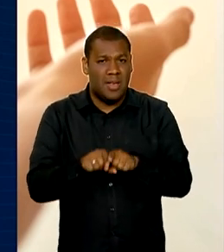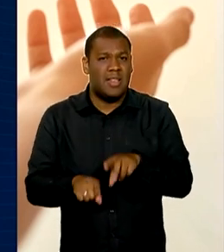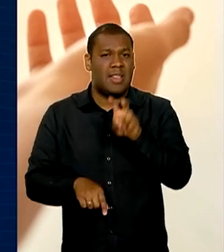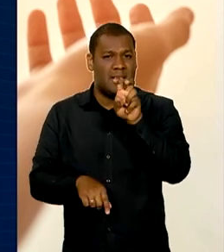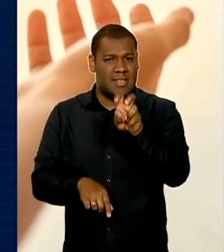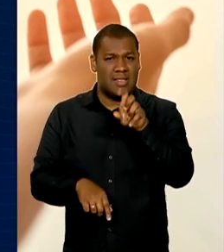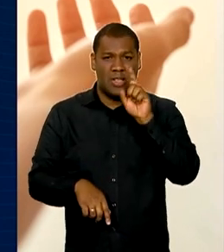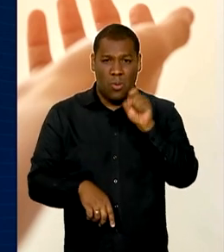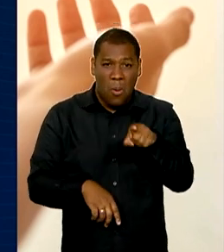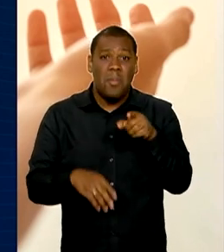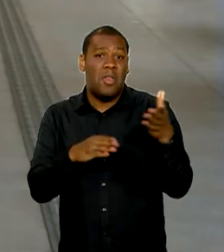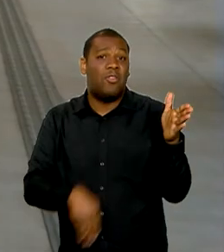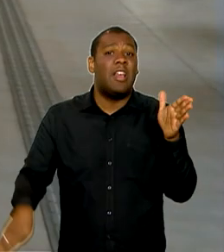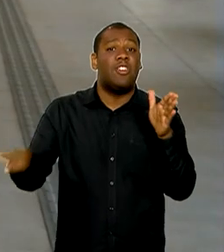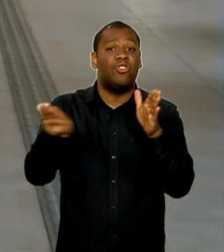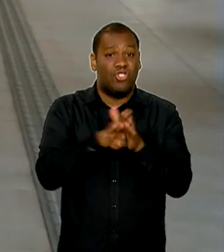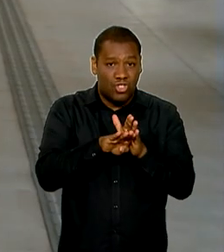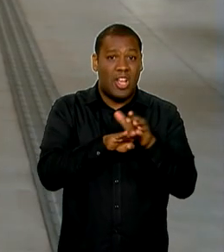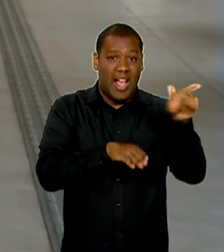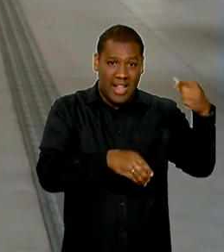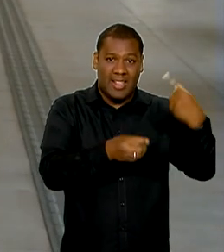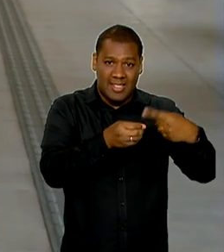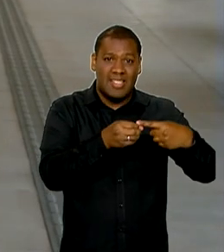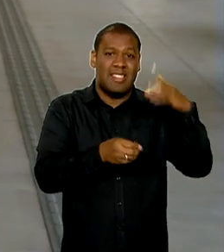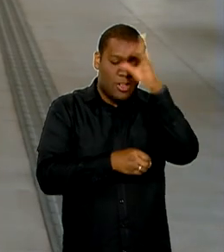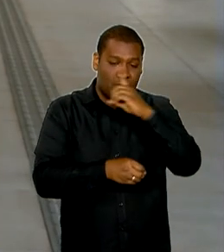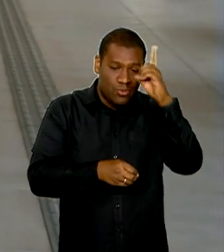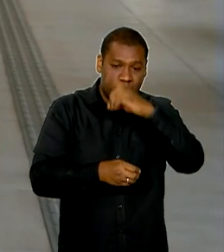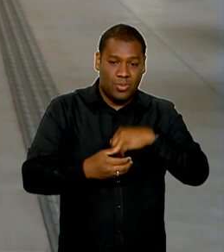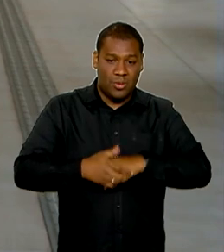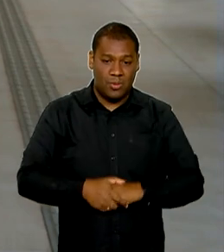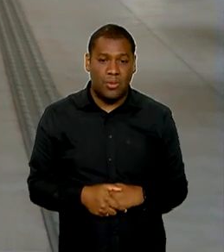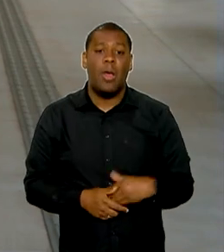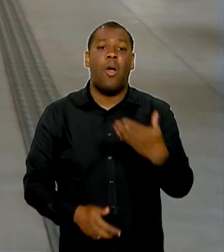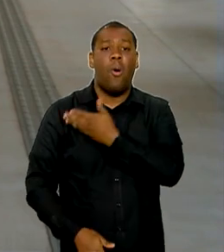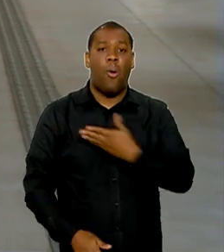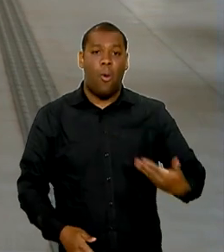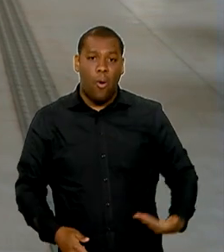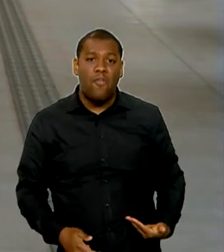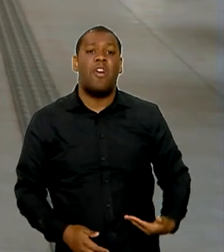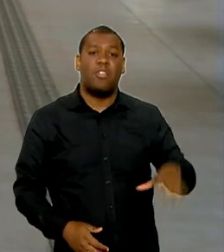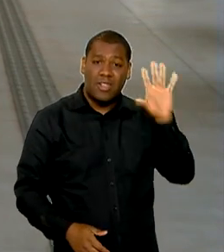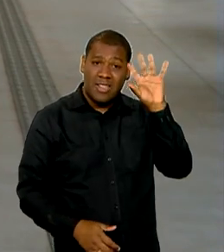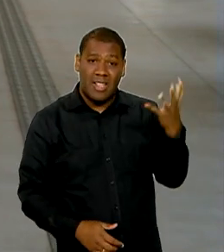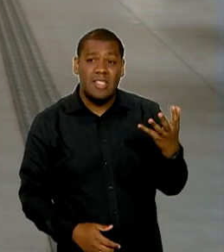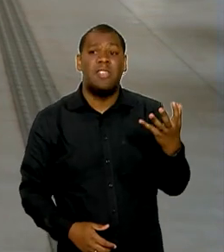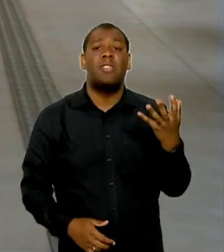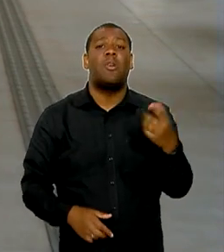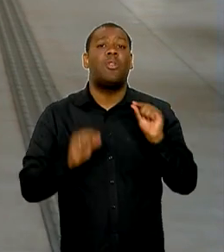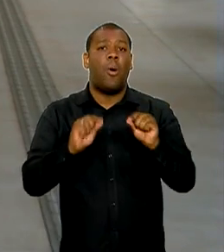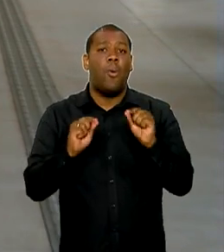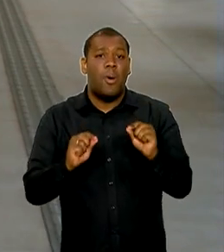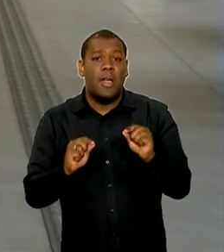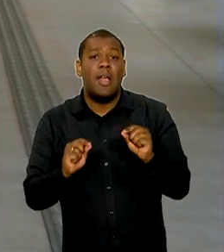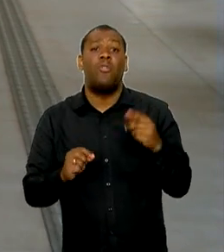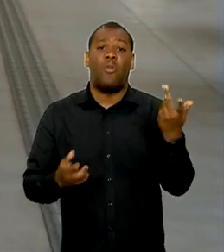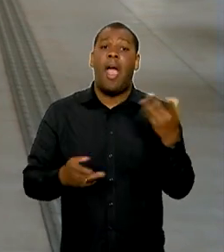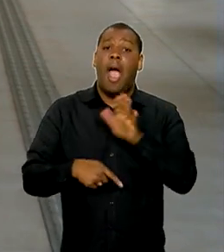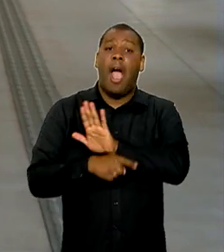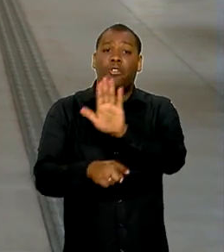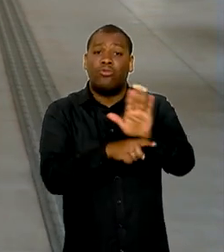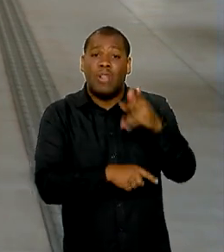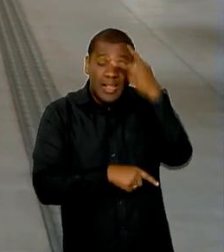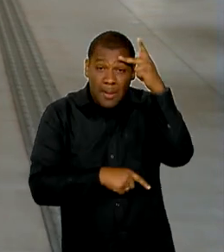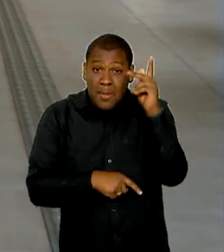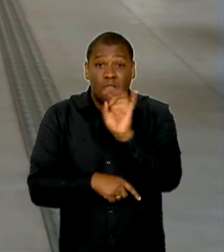já chegam neste domingo. Outra medida tomada pelo governo foi a liberação de R$ 800 por pessoa